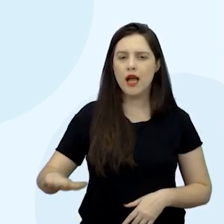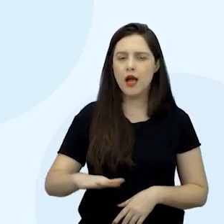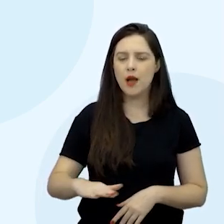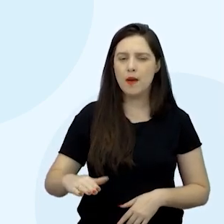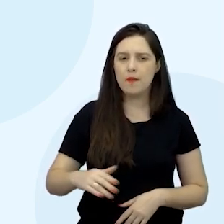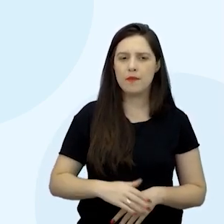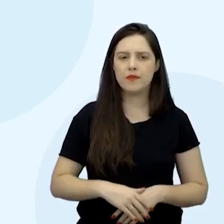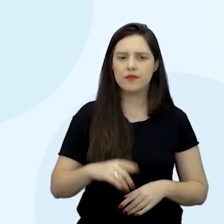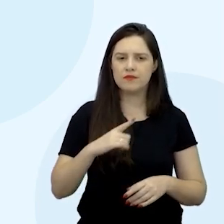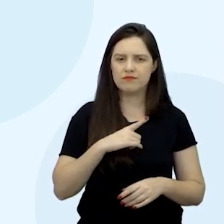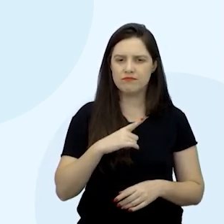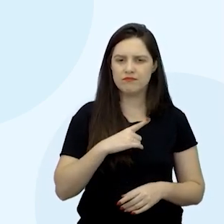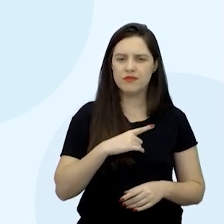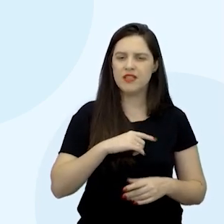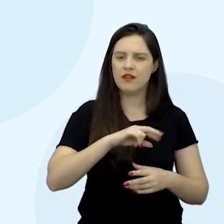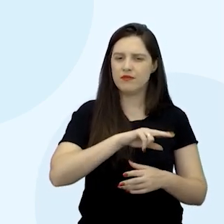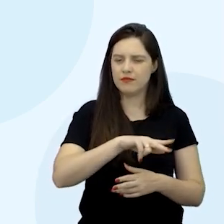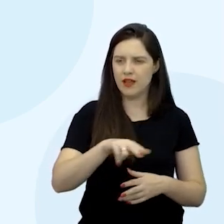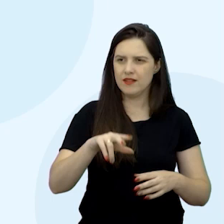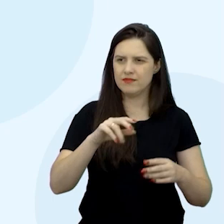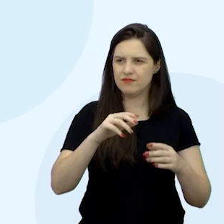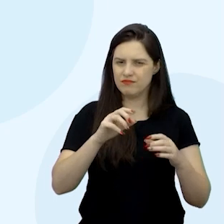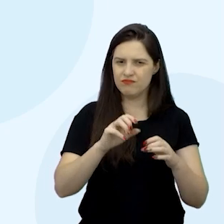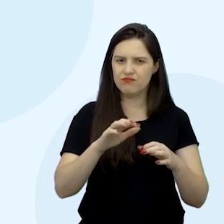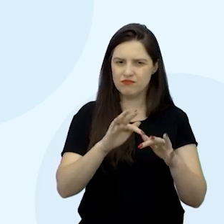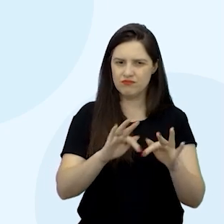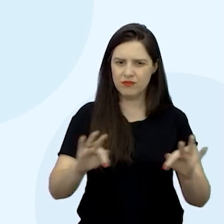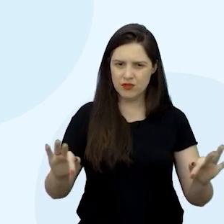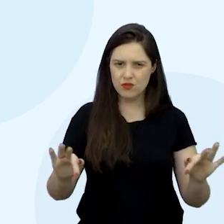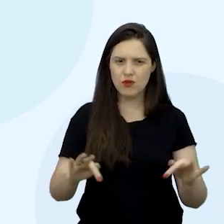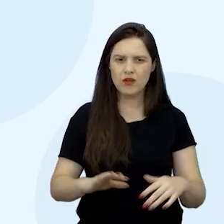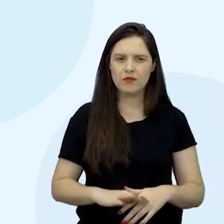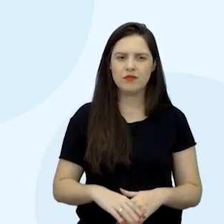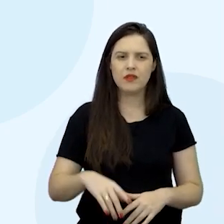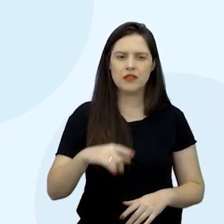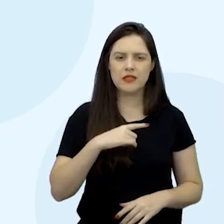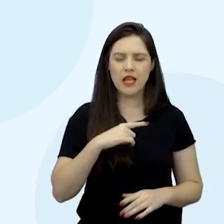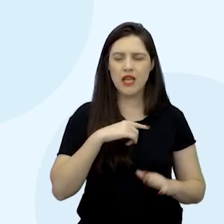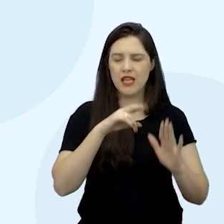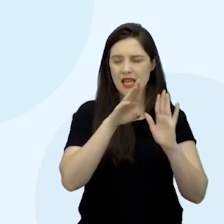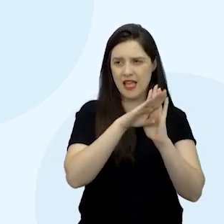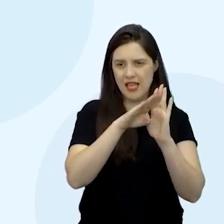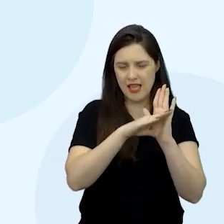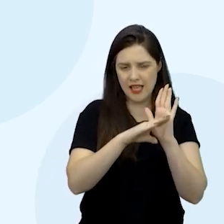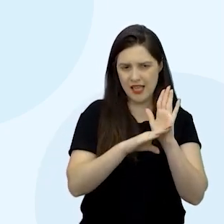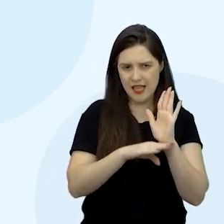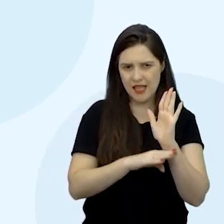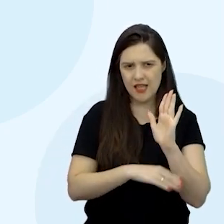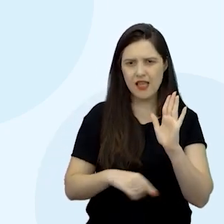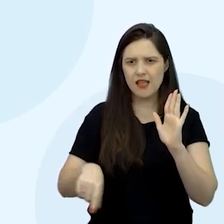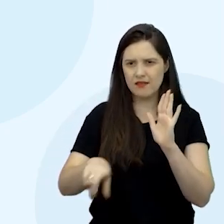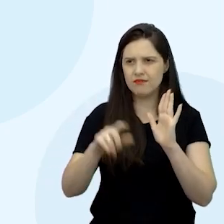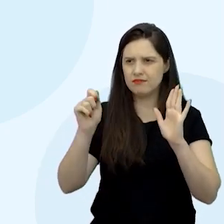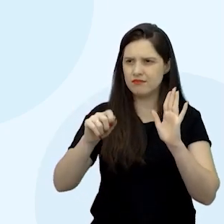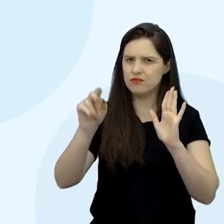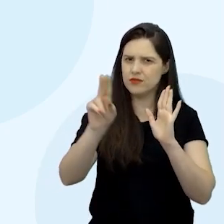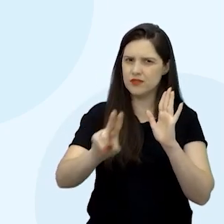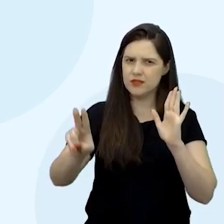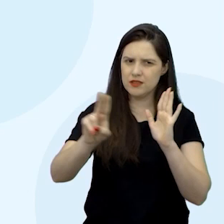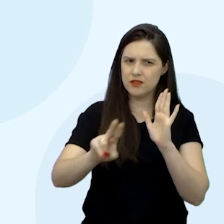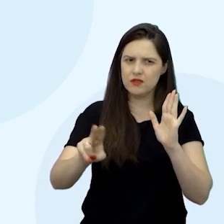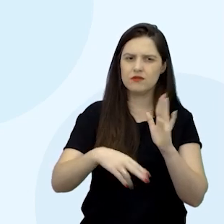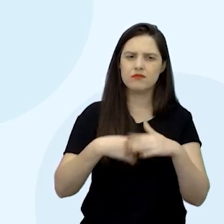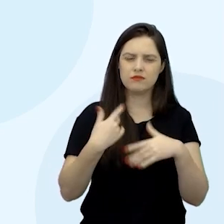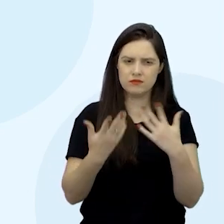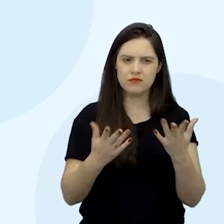a ver com o ângulo de inclinação aí do sistema, né? Então, tem a regrinha, né? A regra da mão direita, que você faz essa regrinha aqui, né?